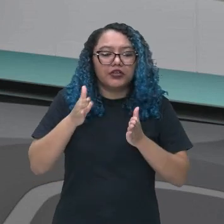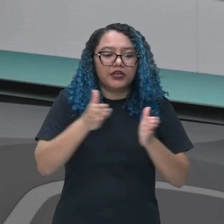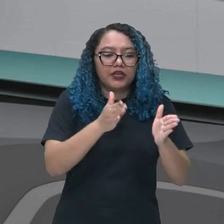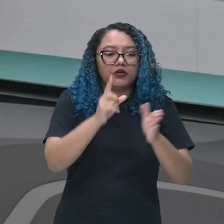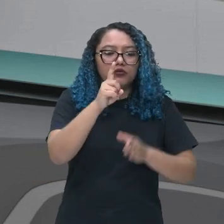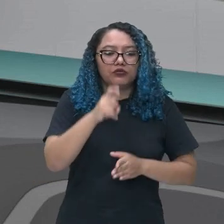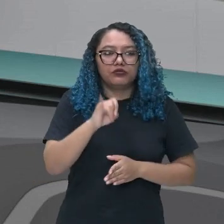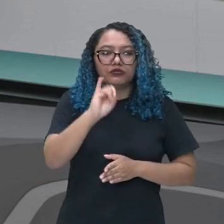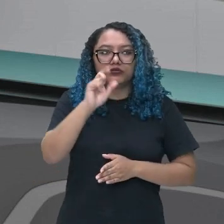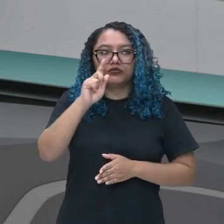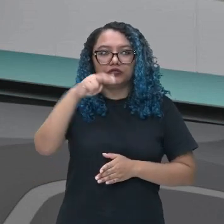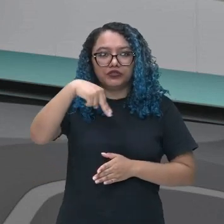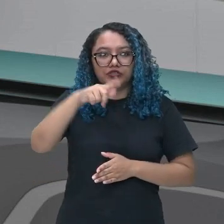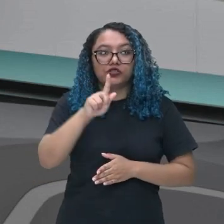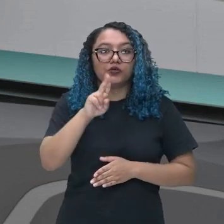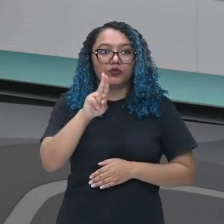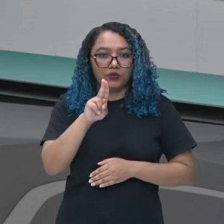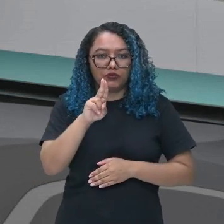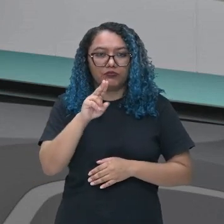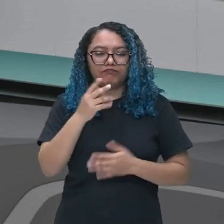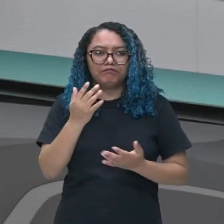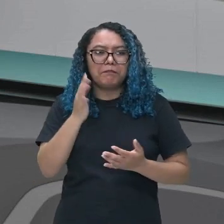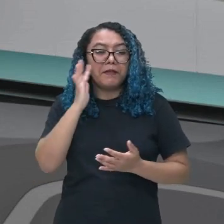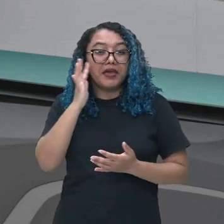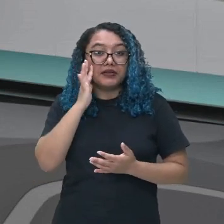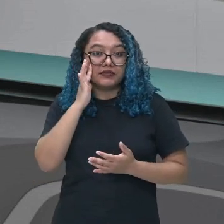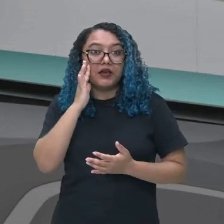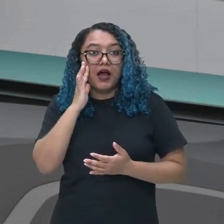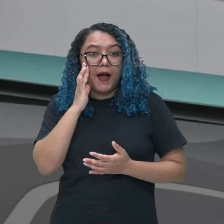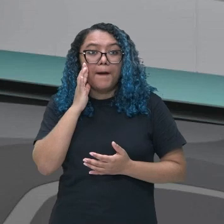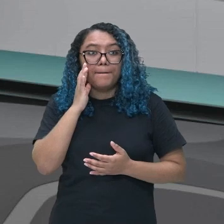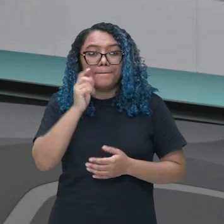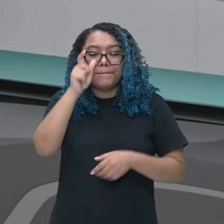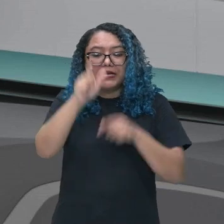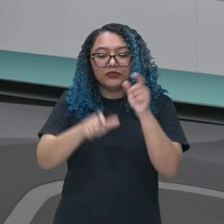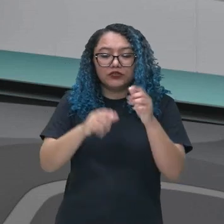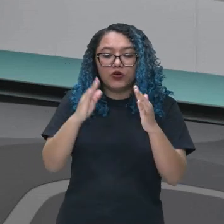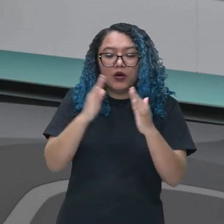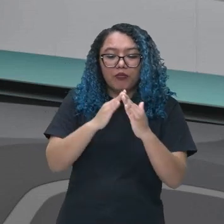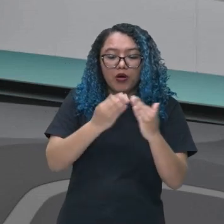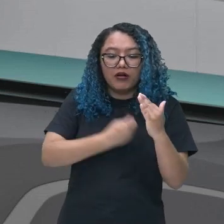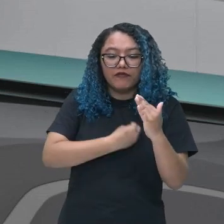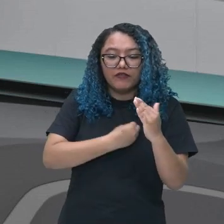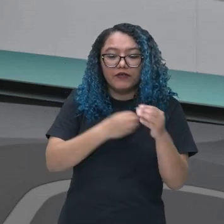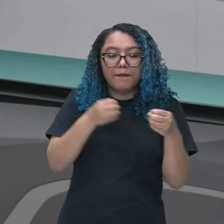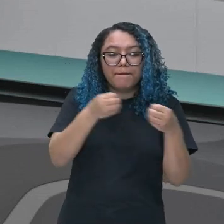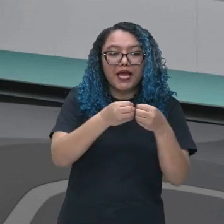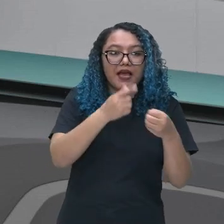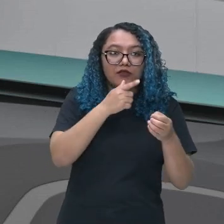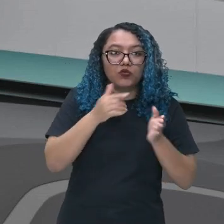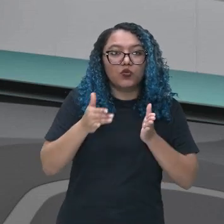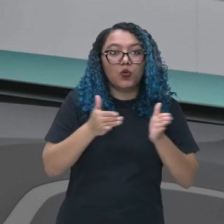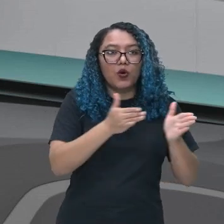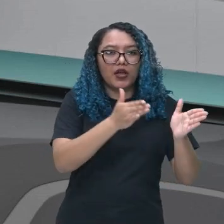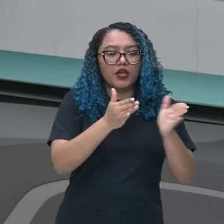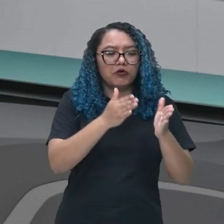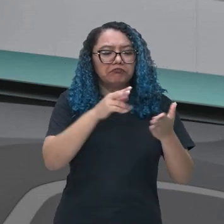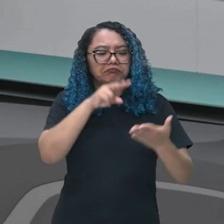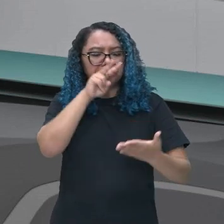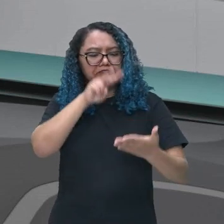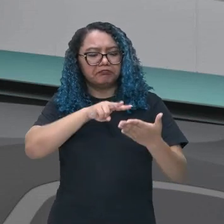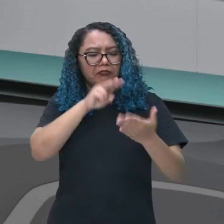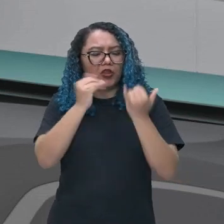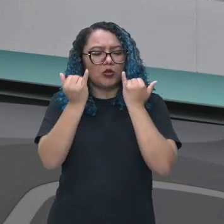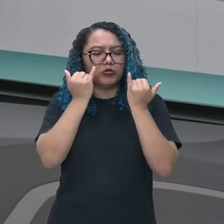alguém lendo que mora aqui no rio Xingu, né, ali nas proximidades, né? Lendo uma notícia dessas, o que